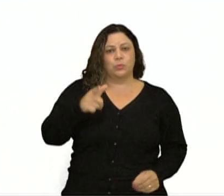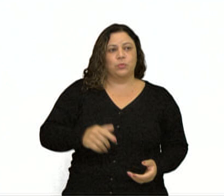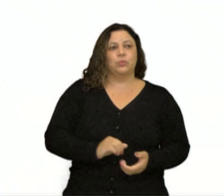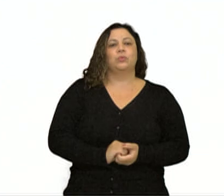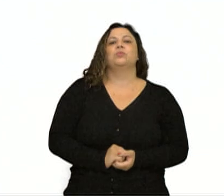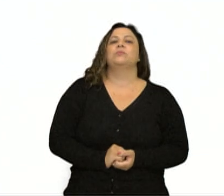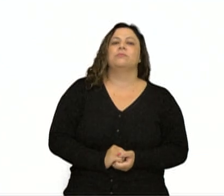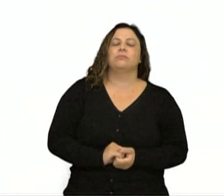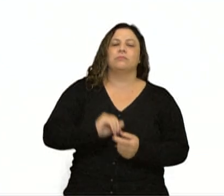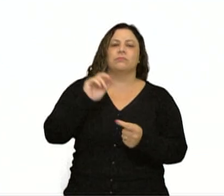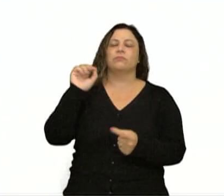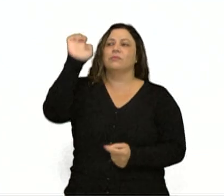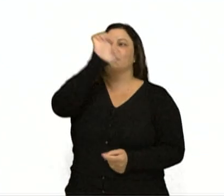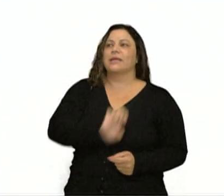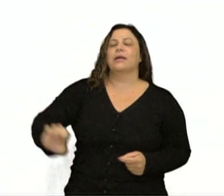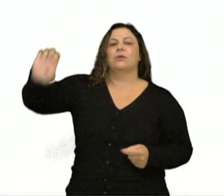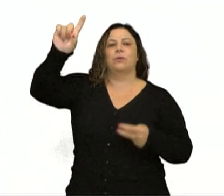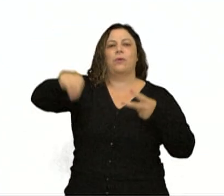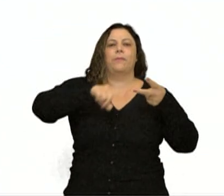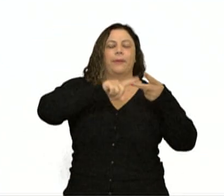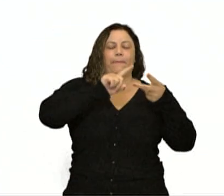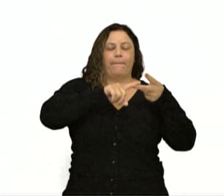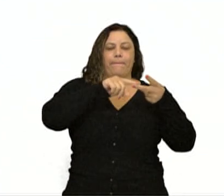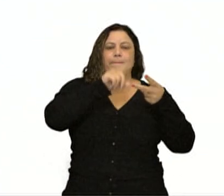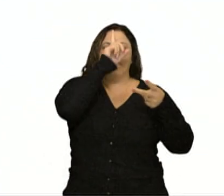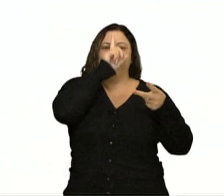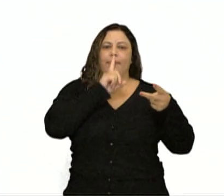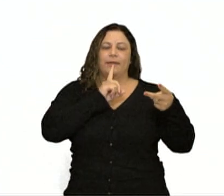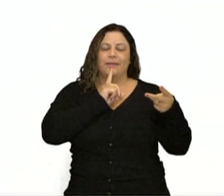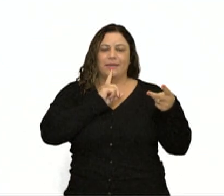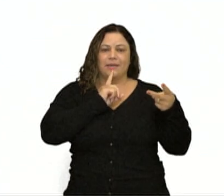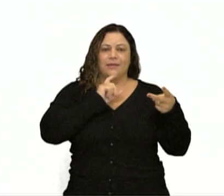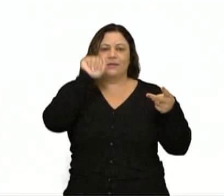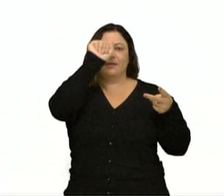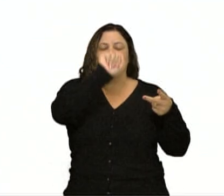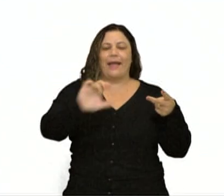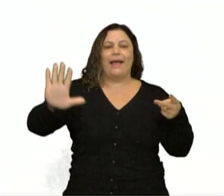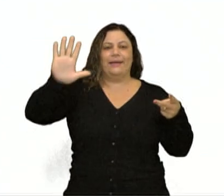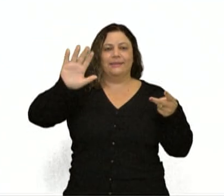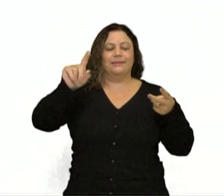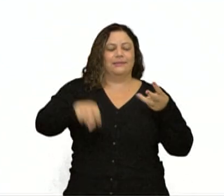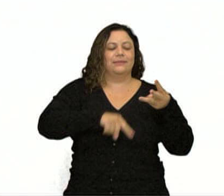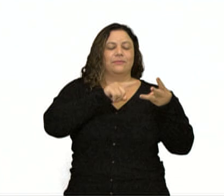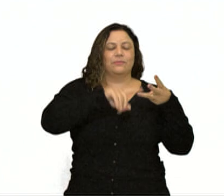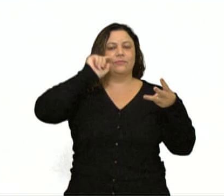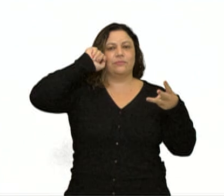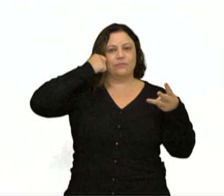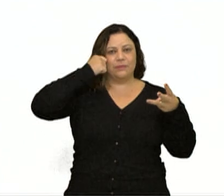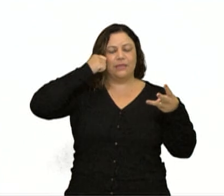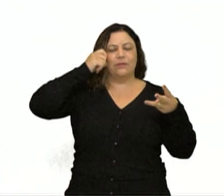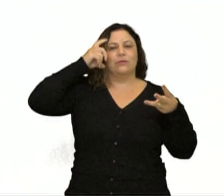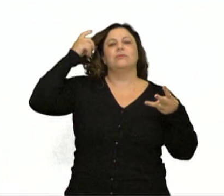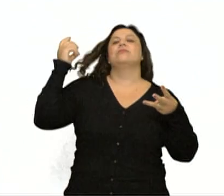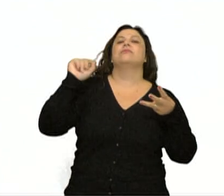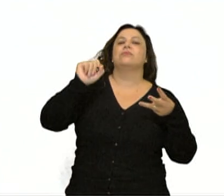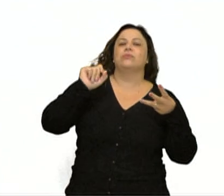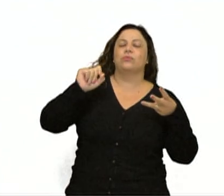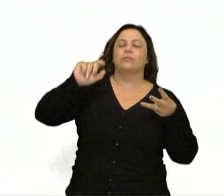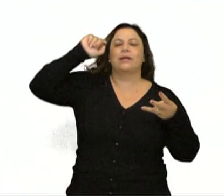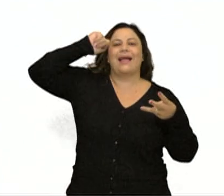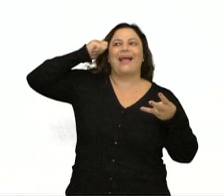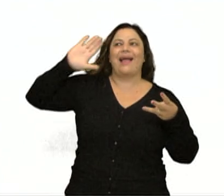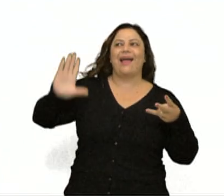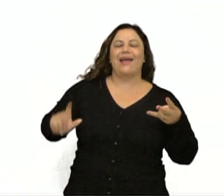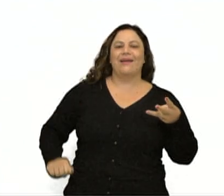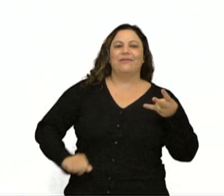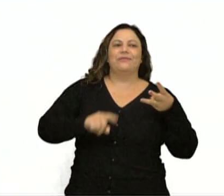representa a Europa. O amarelo representa a Ásia. O preto representa a África.